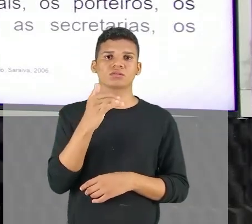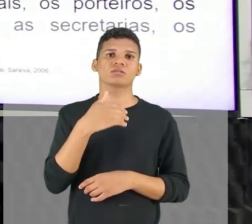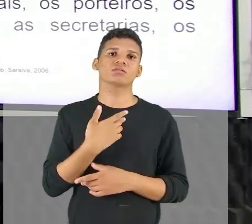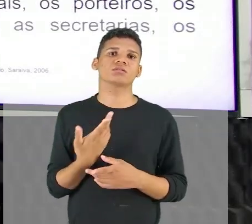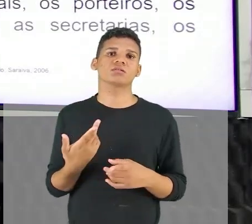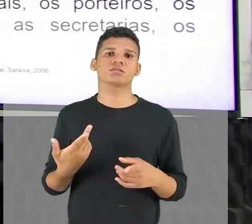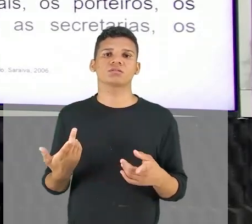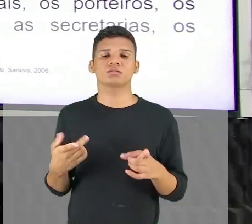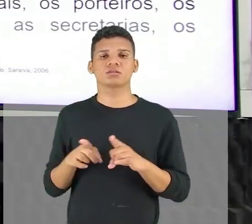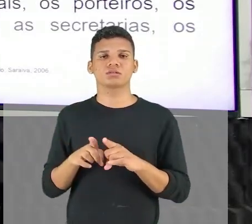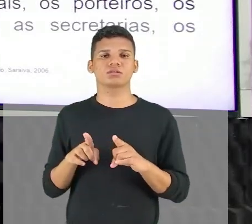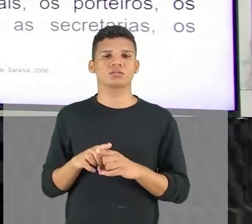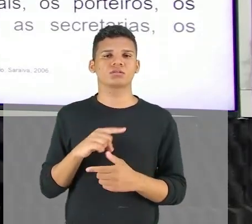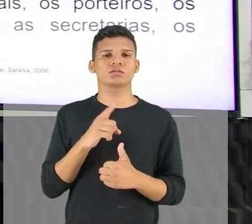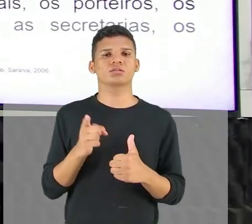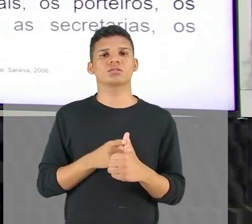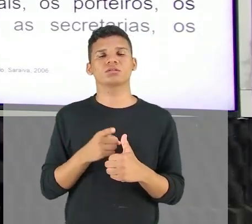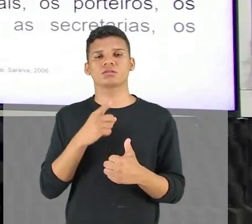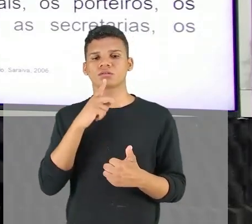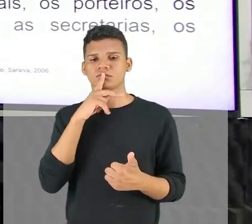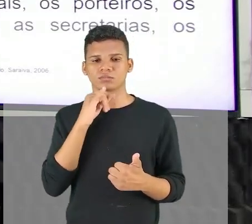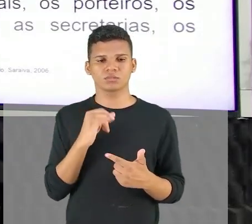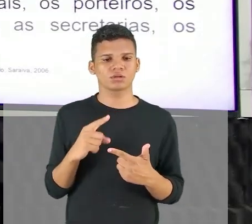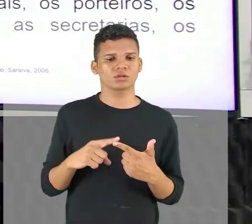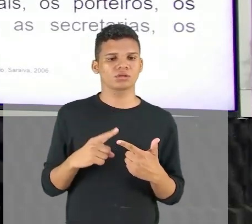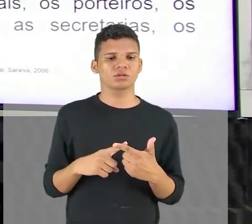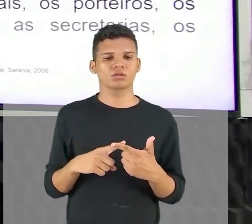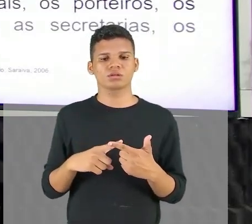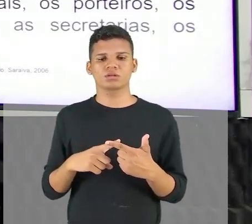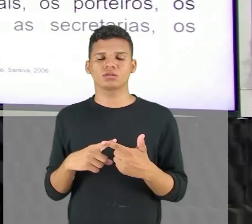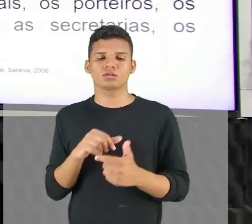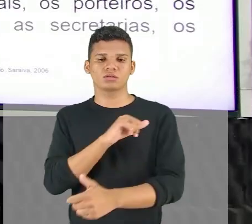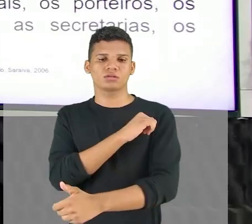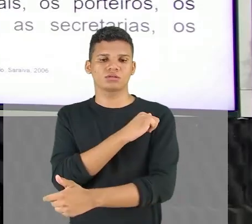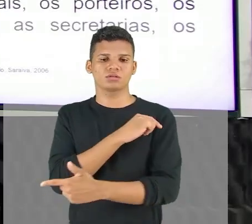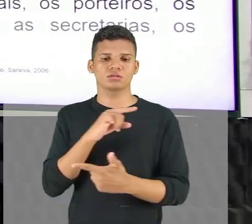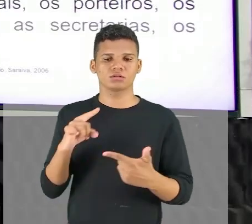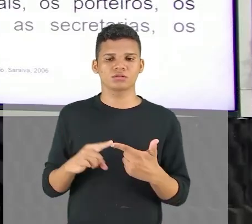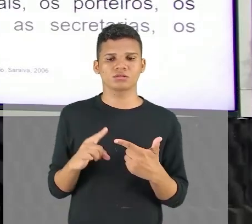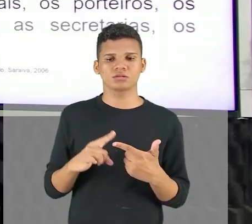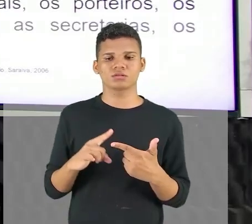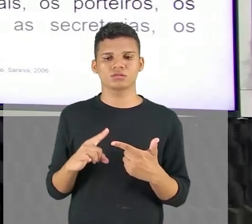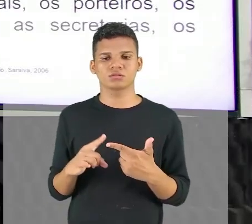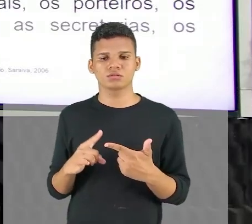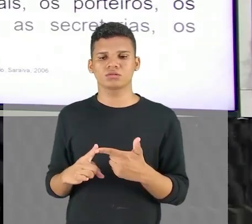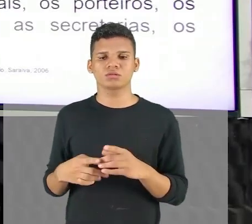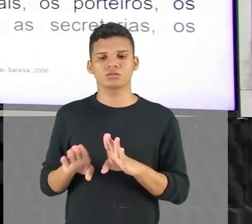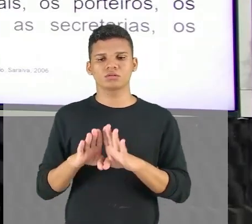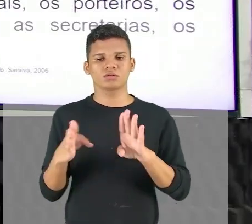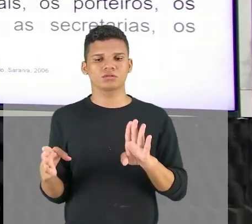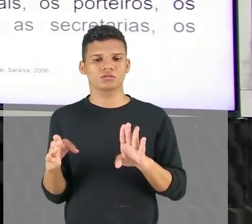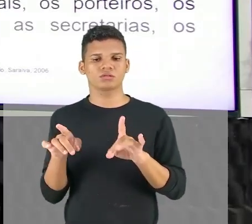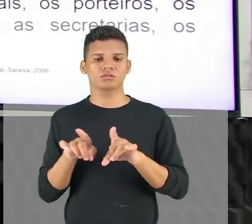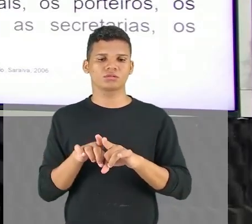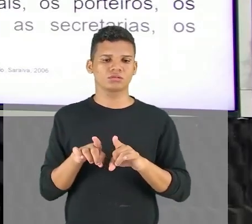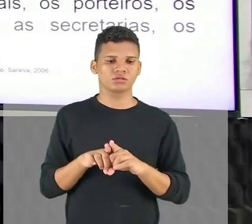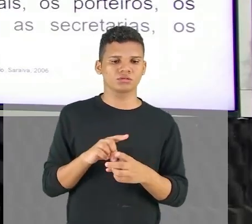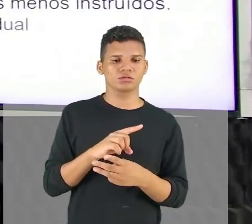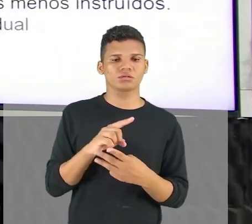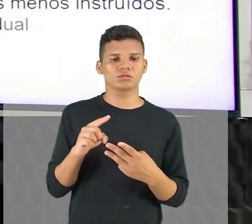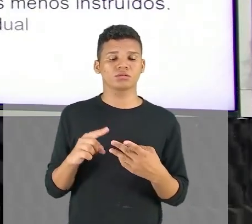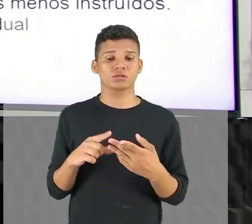os porteiros, os enfermeiros, os professores, as secretárias, as secretarias, os guardas, os fiscais, etc.